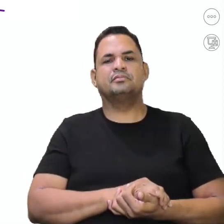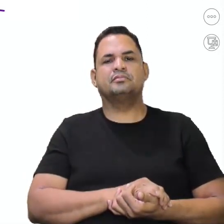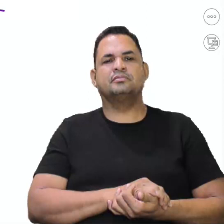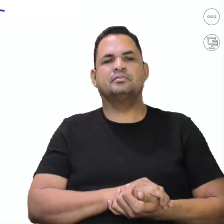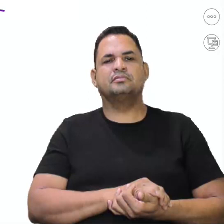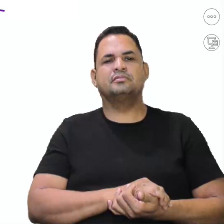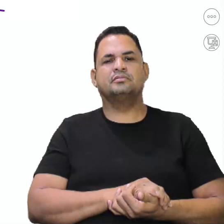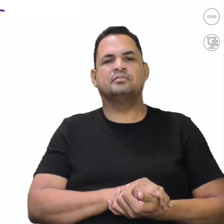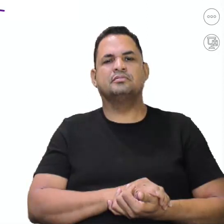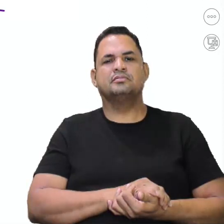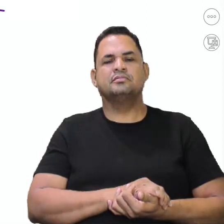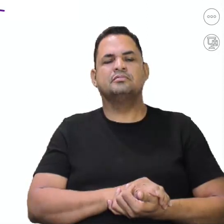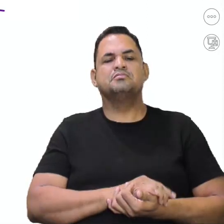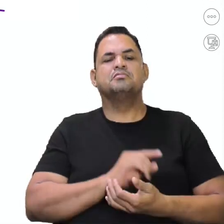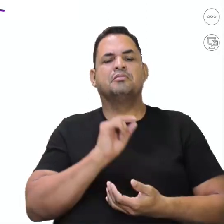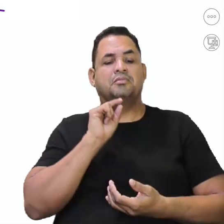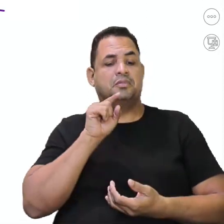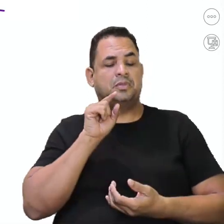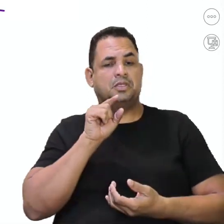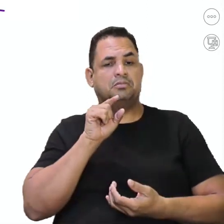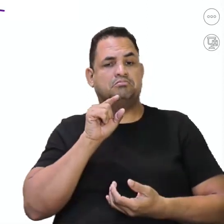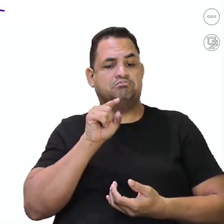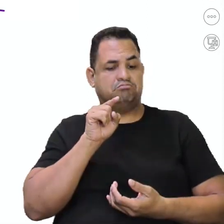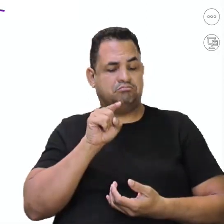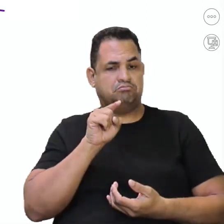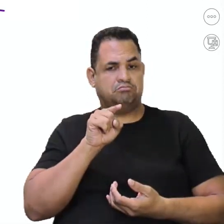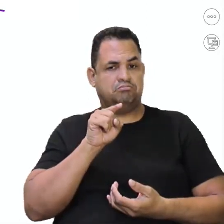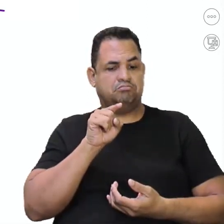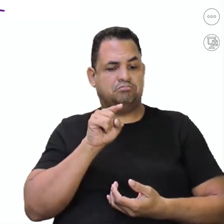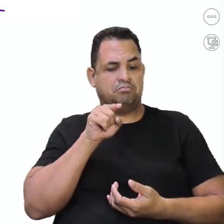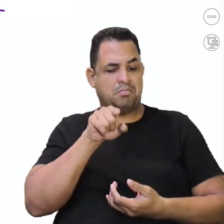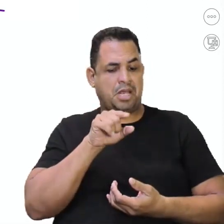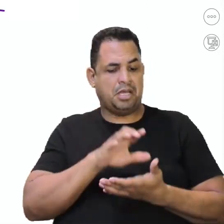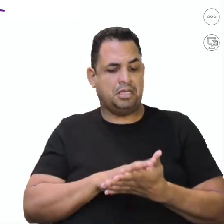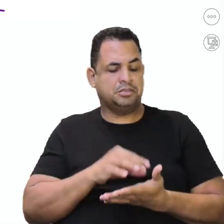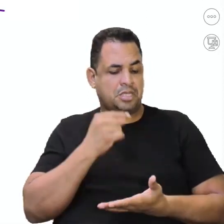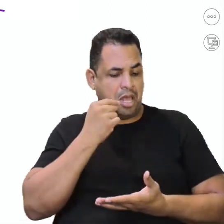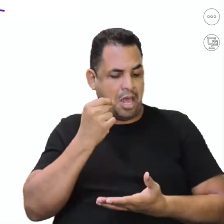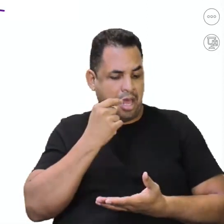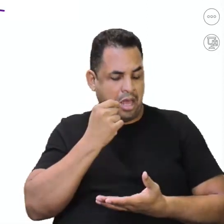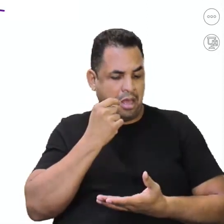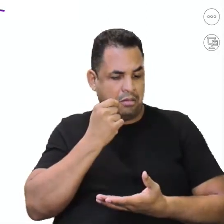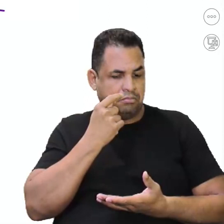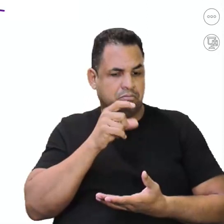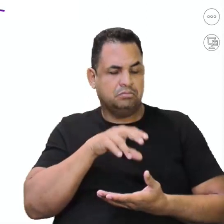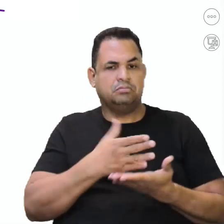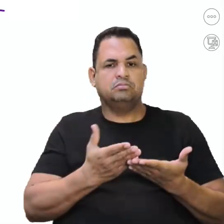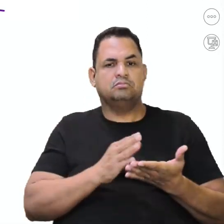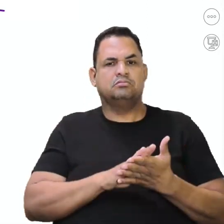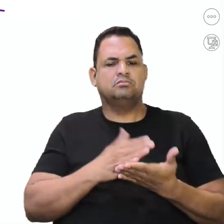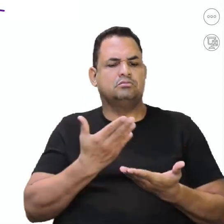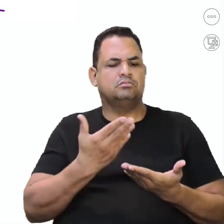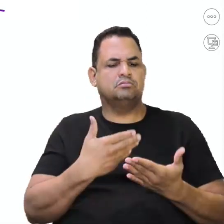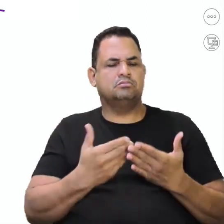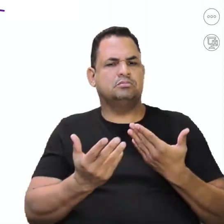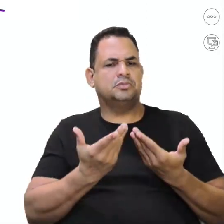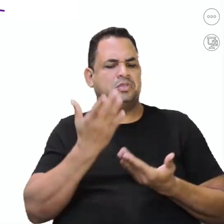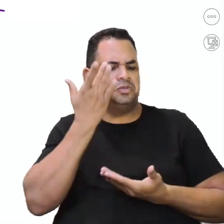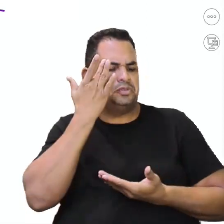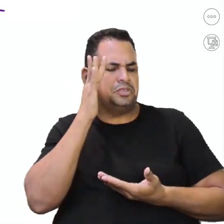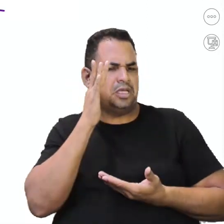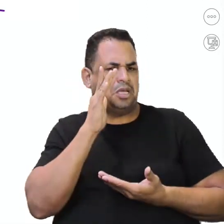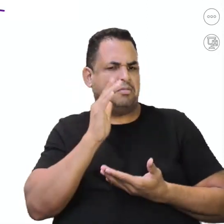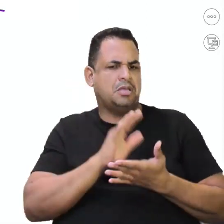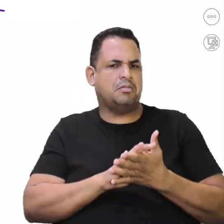those mice. Você pega este rato. Aí você talvez não sabe que a palavra